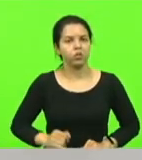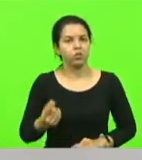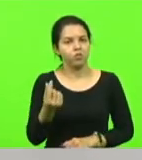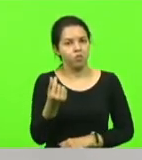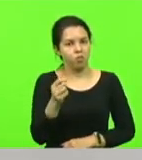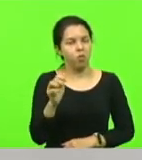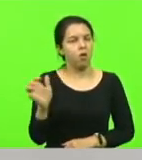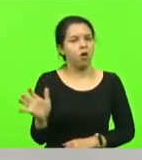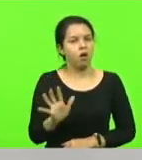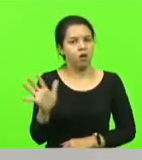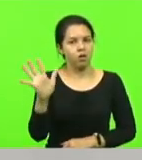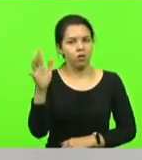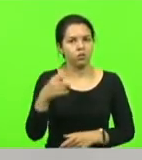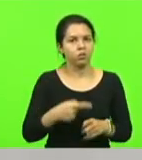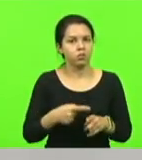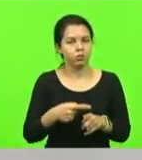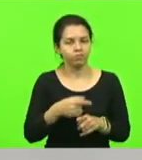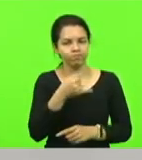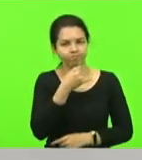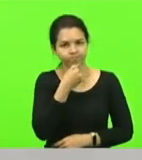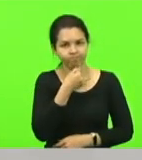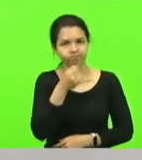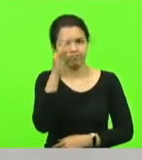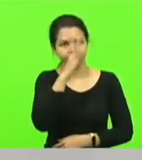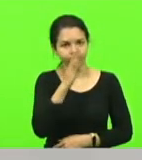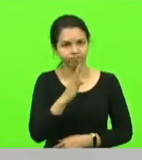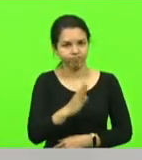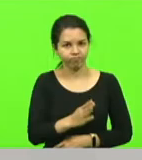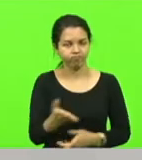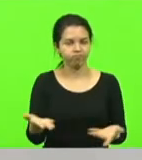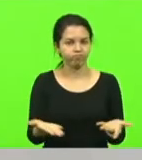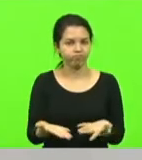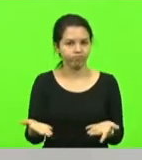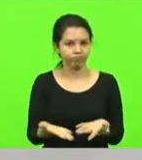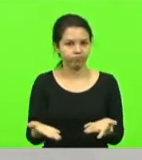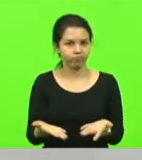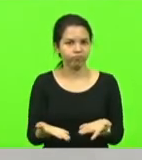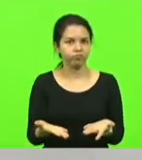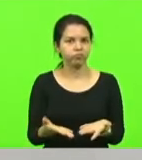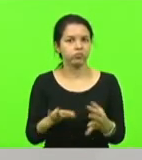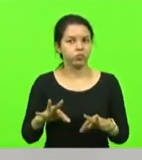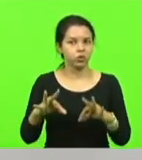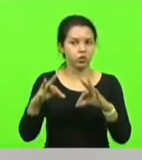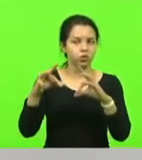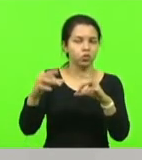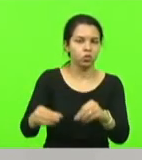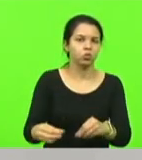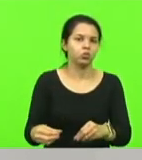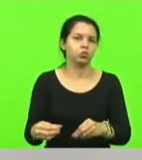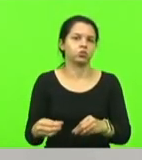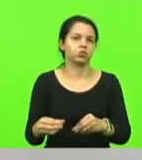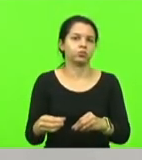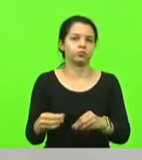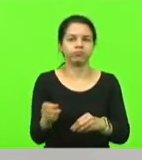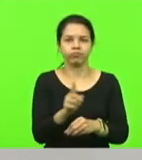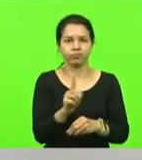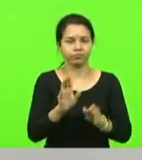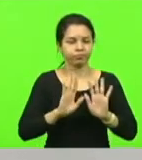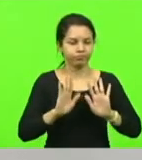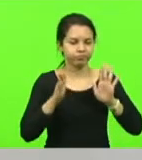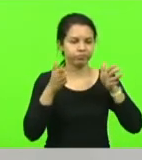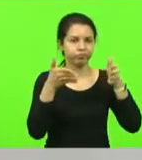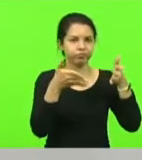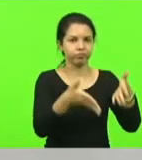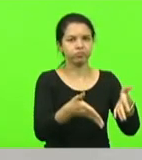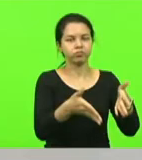porque, infelizmente, o Brasil hoje não está mais feito para todos, e sim, o Brasil está direcionado, infelizmente,